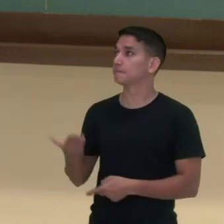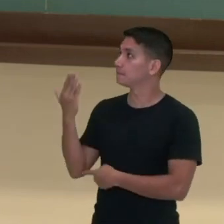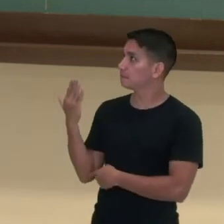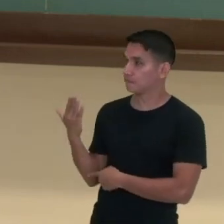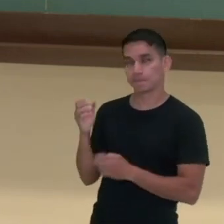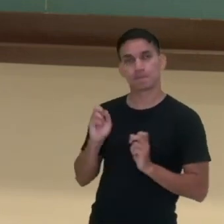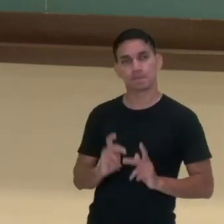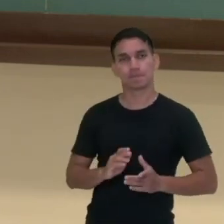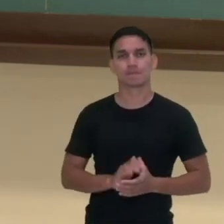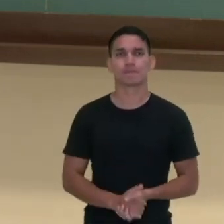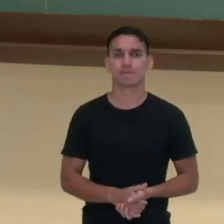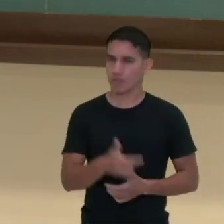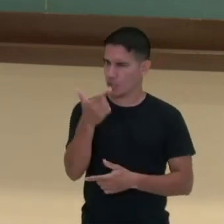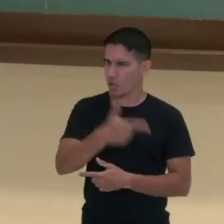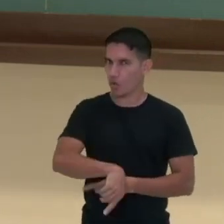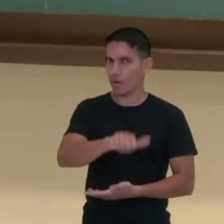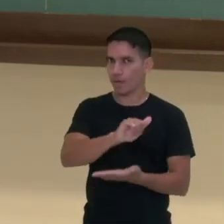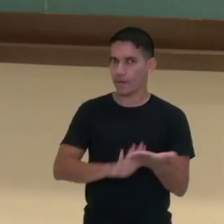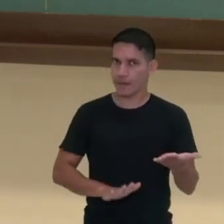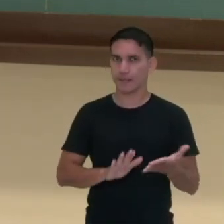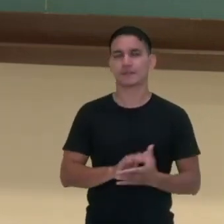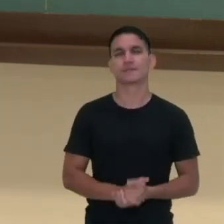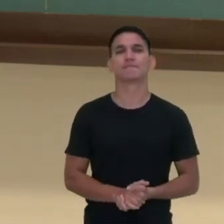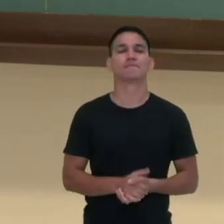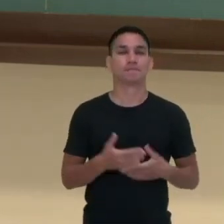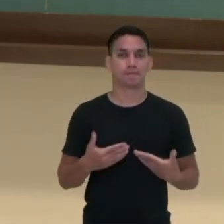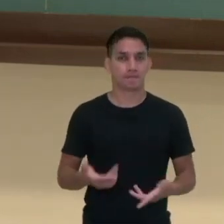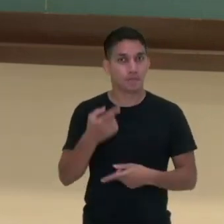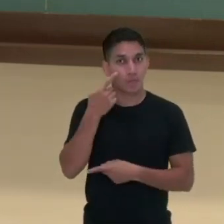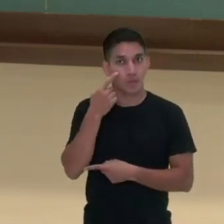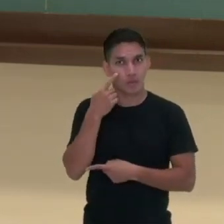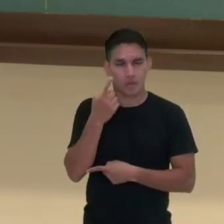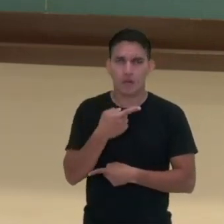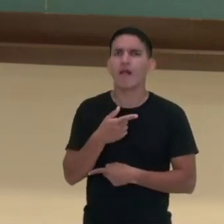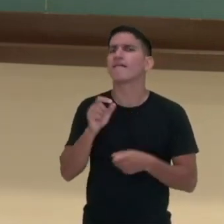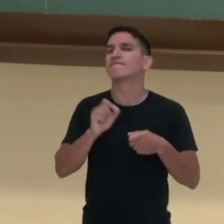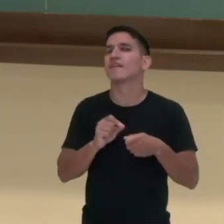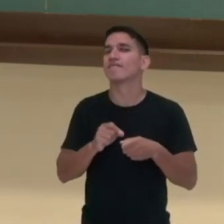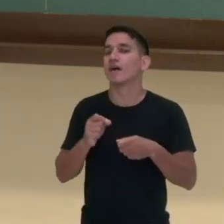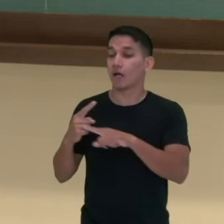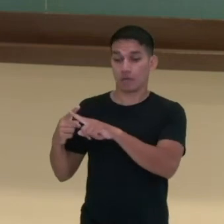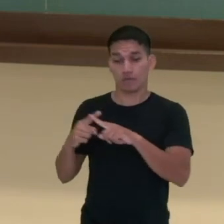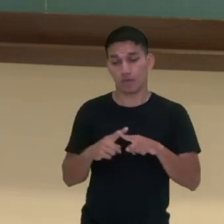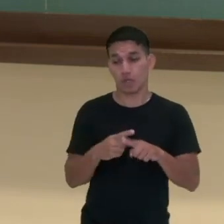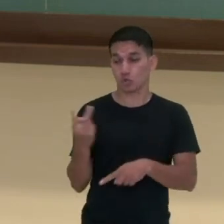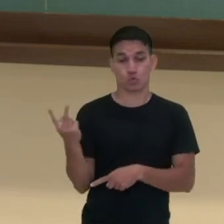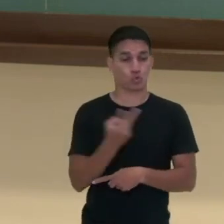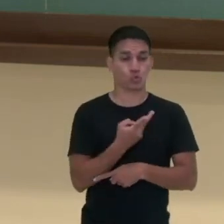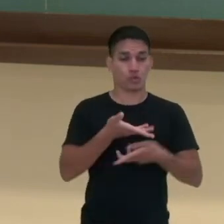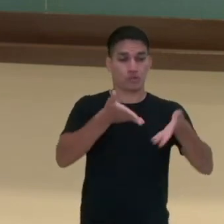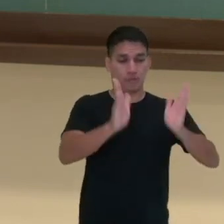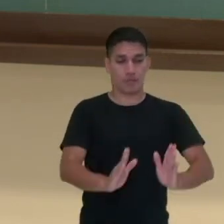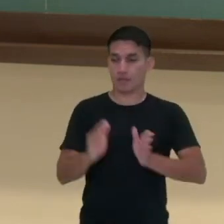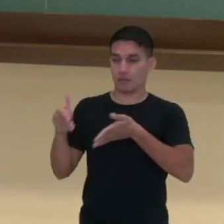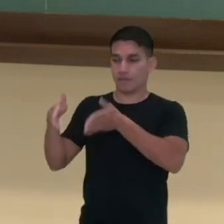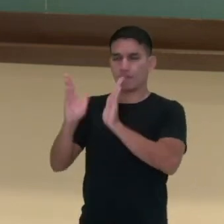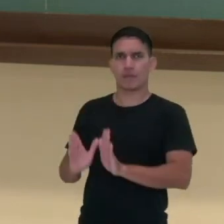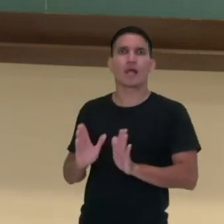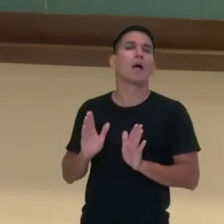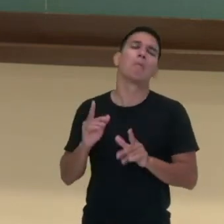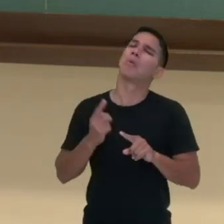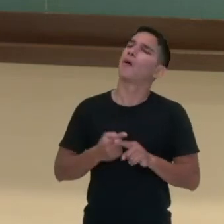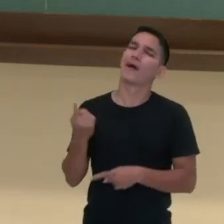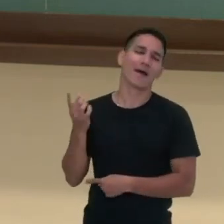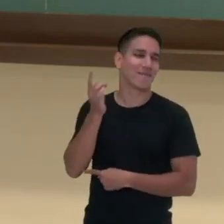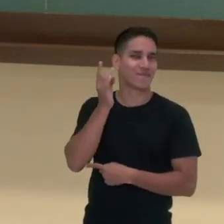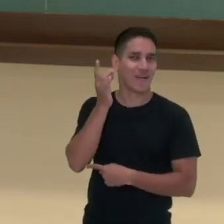ok? Mais um exercício, pessoal. Então, vamos lá. Efetue o produto entre duas matrizes. Note que essa está bem